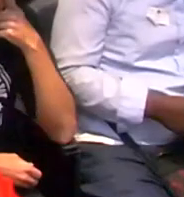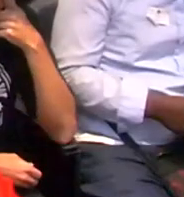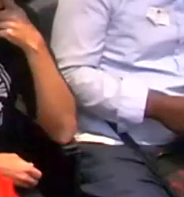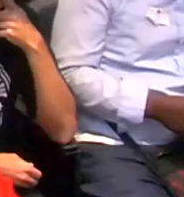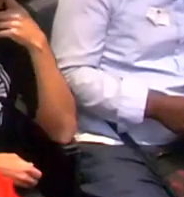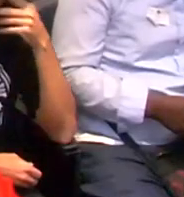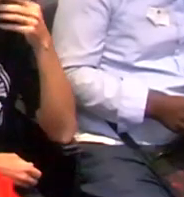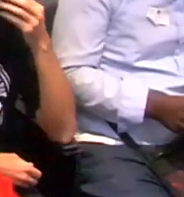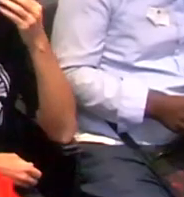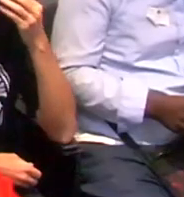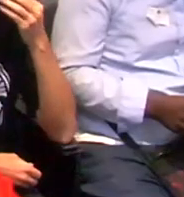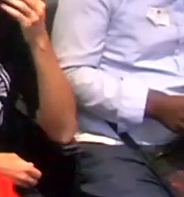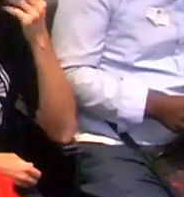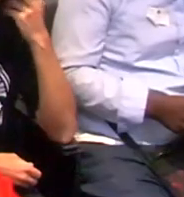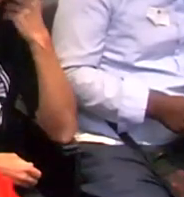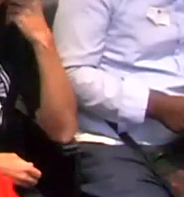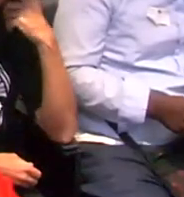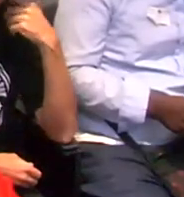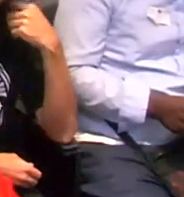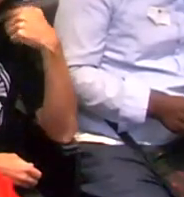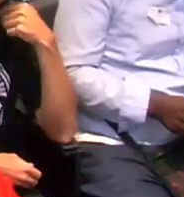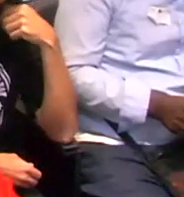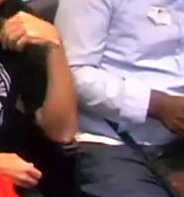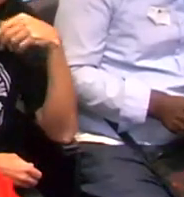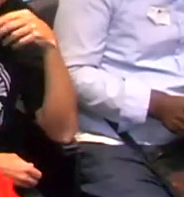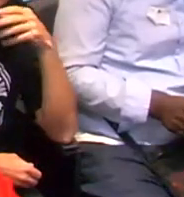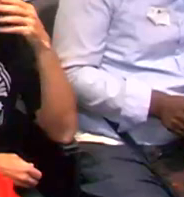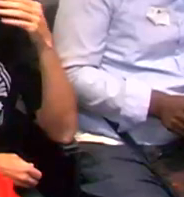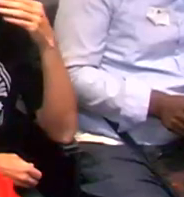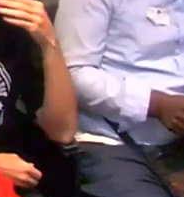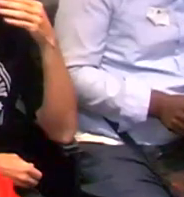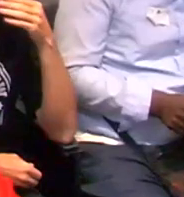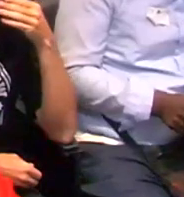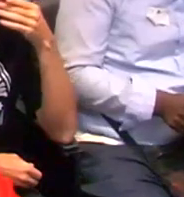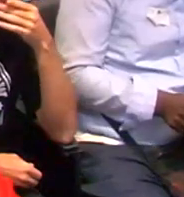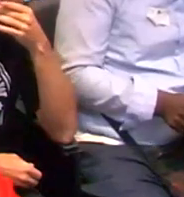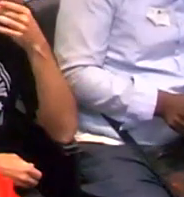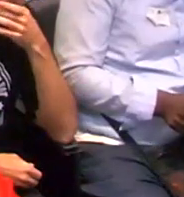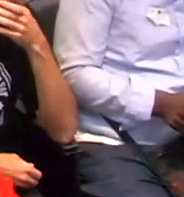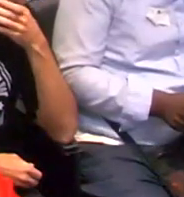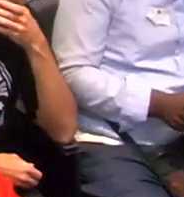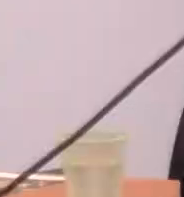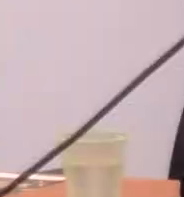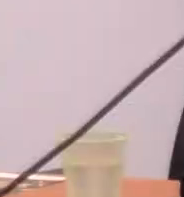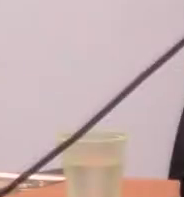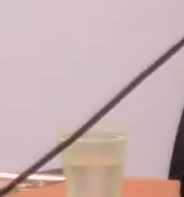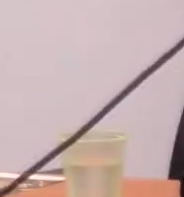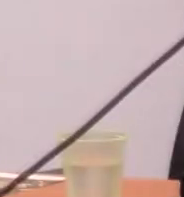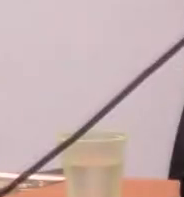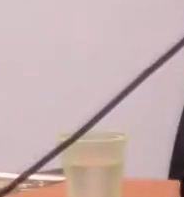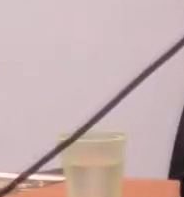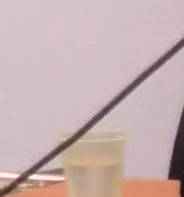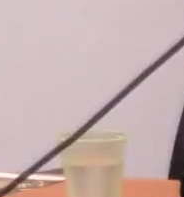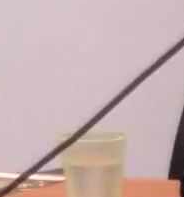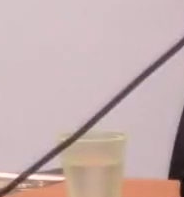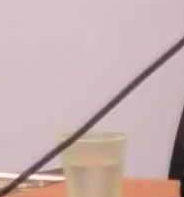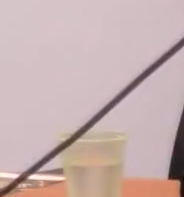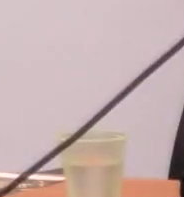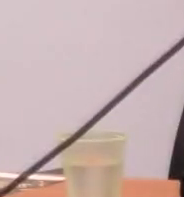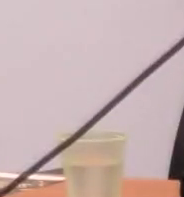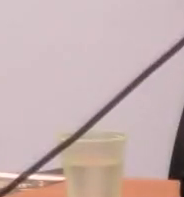uma amante da cultura não sou uma artista da cultura não sou uma produtora cultural então